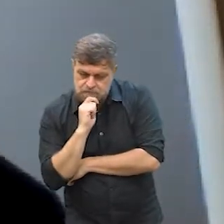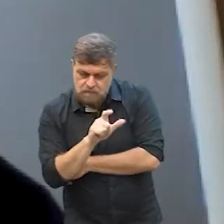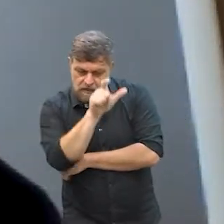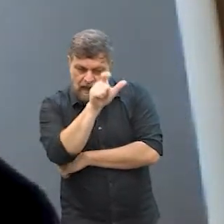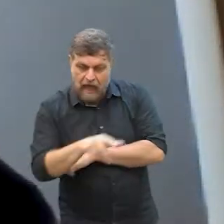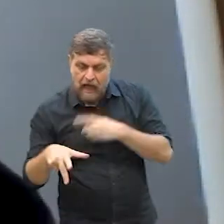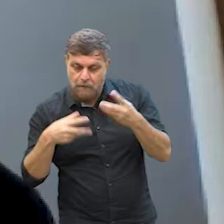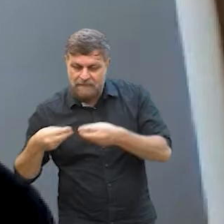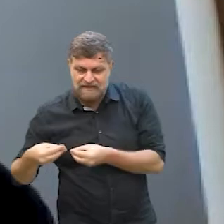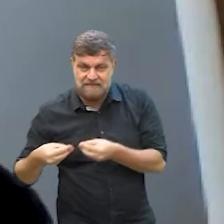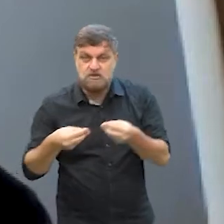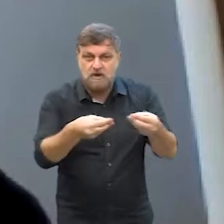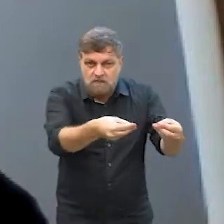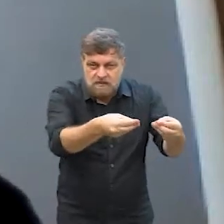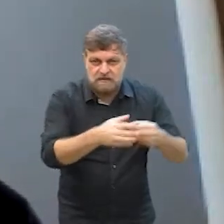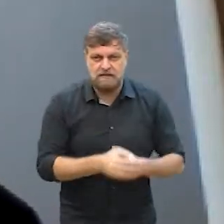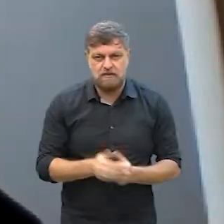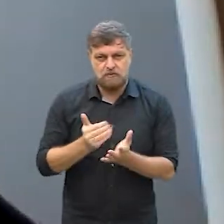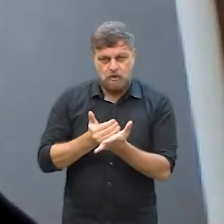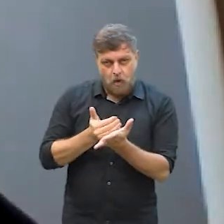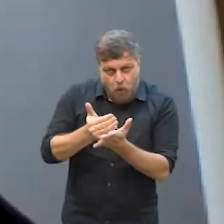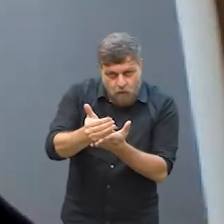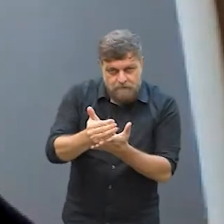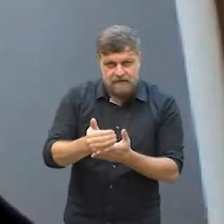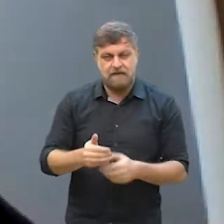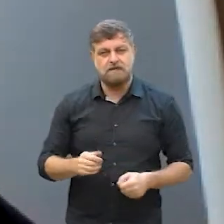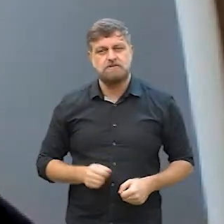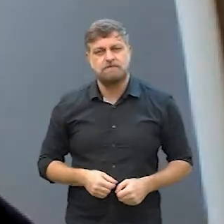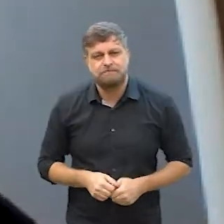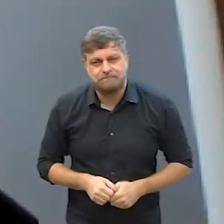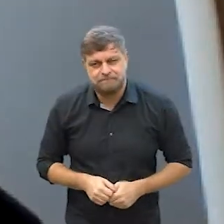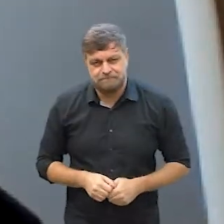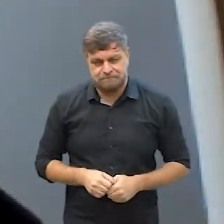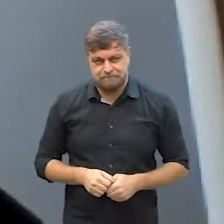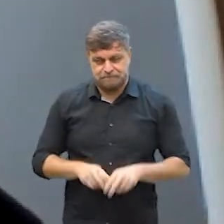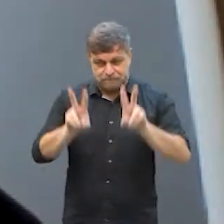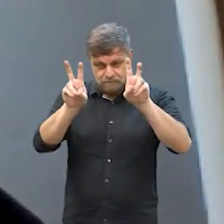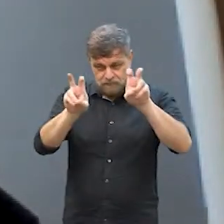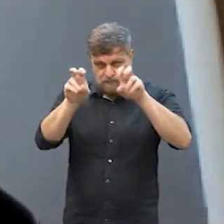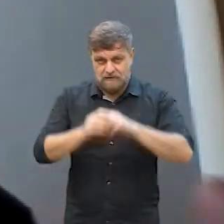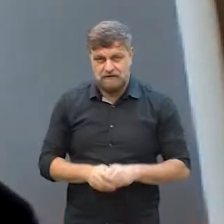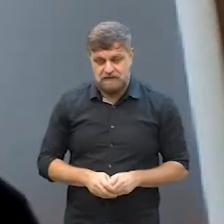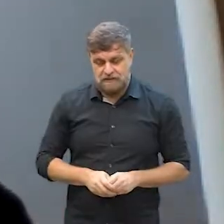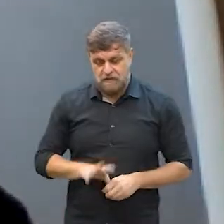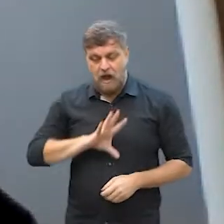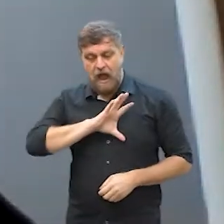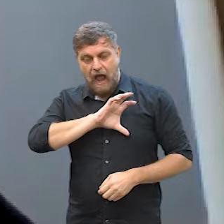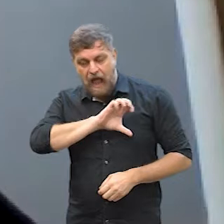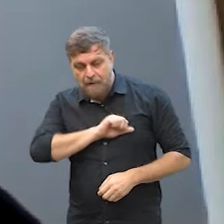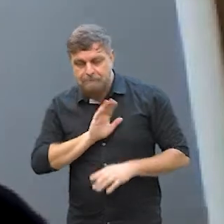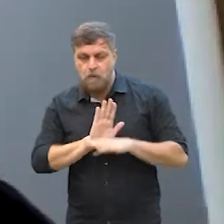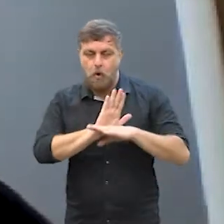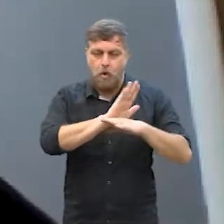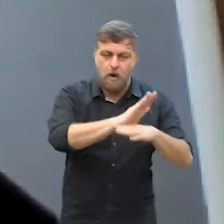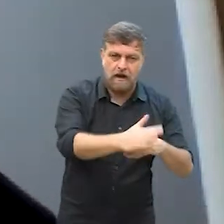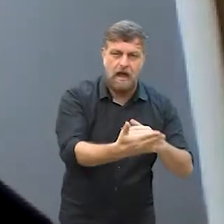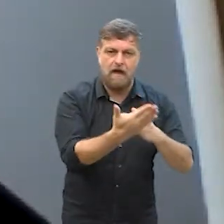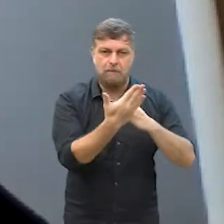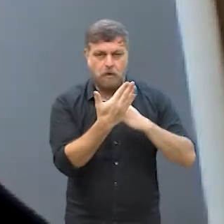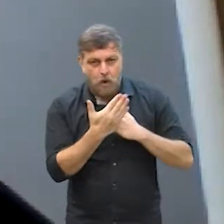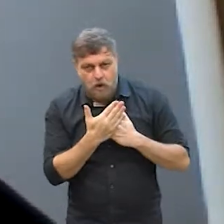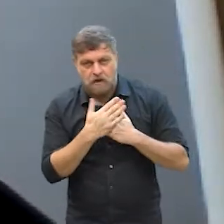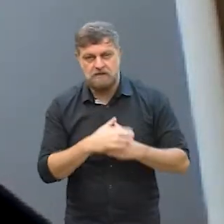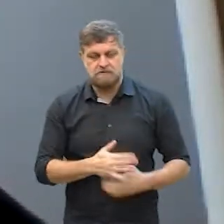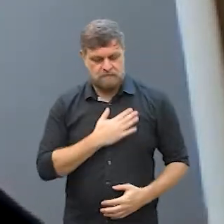dar para alguém de presente, né? Inicialmente, a gente trabalha a questão do valor de amor ao próximo também,